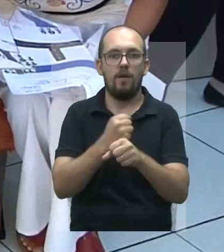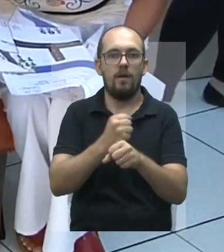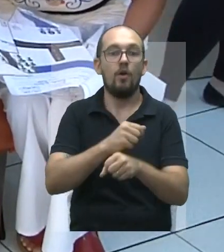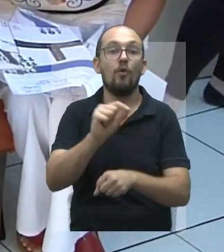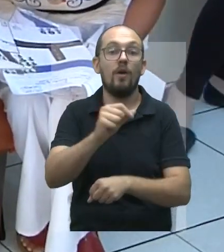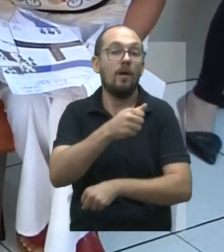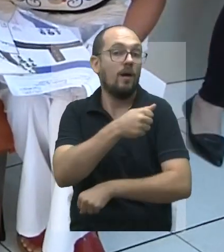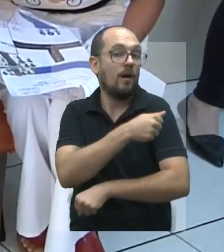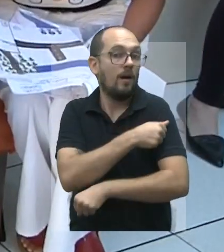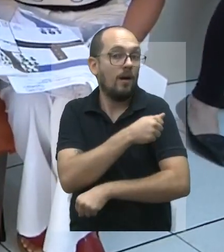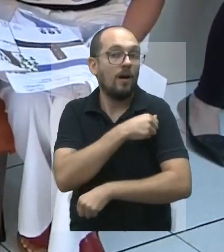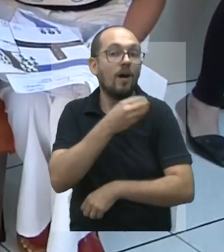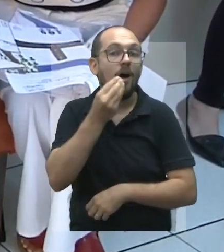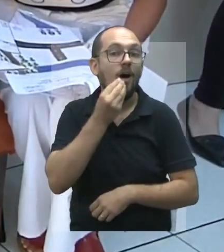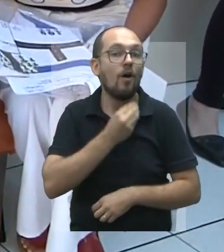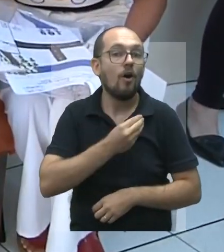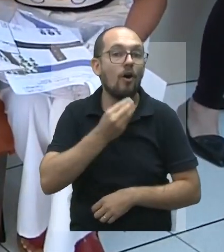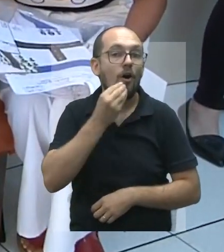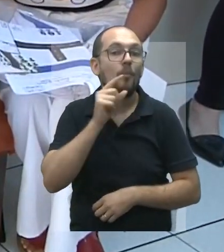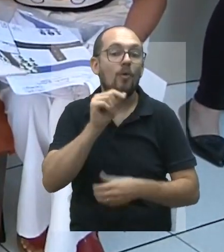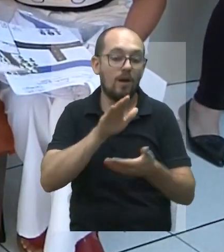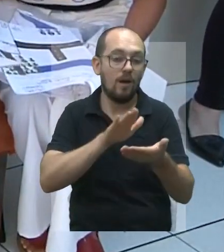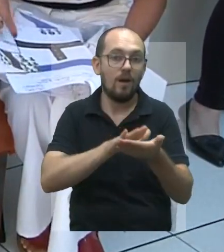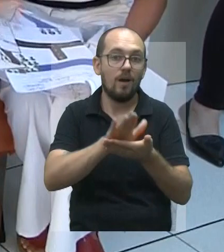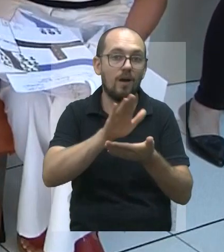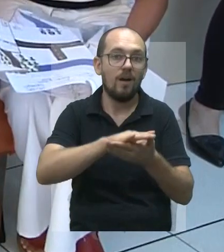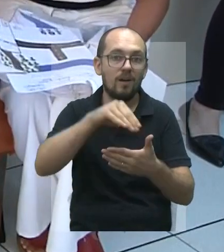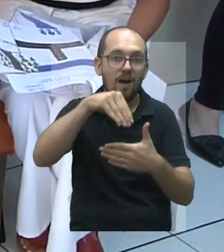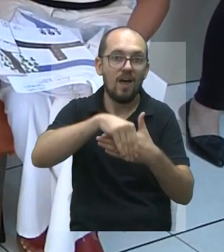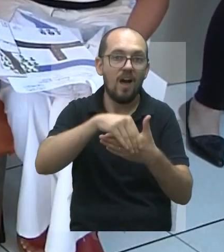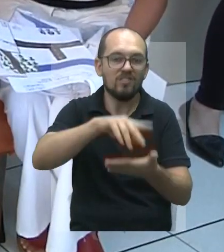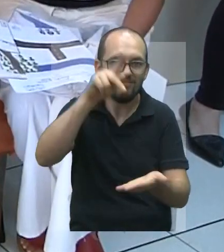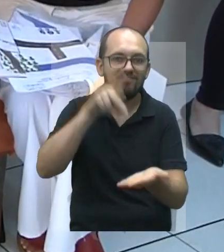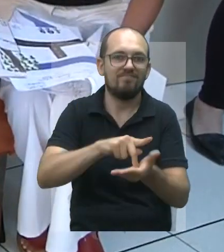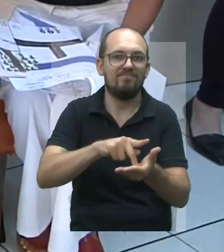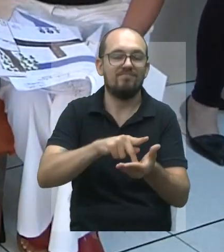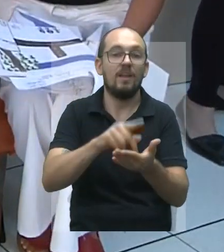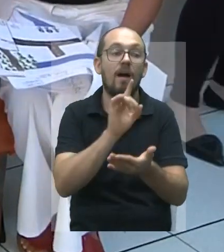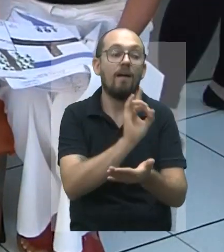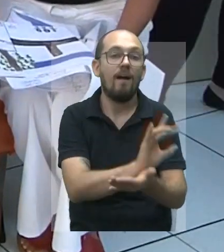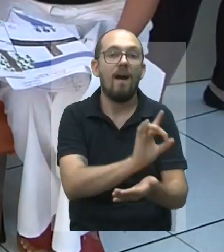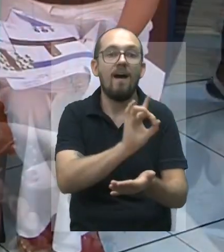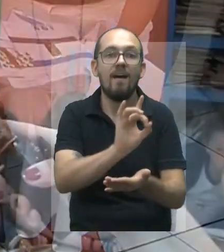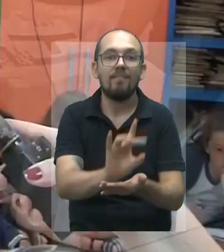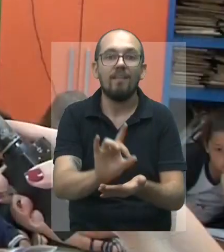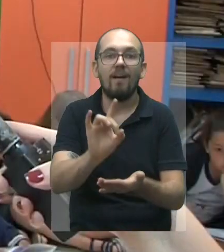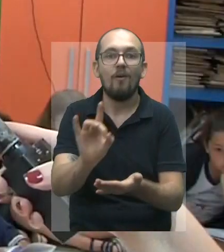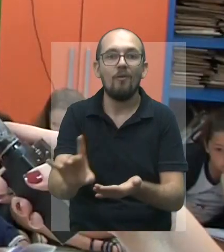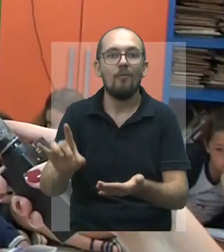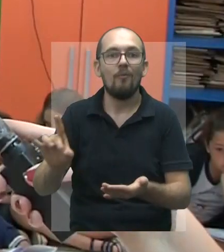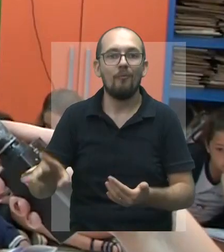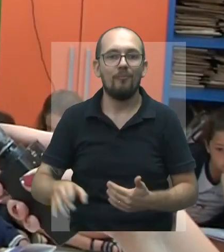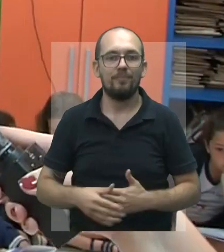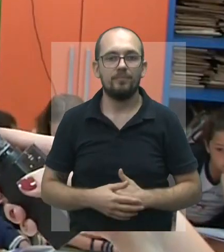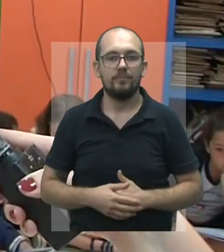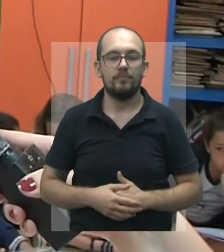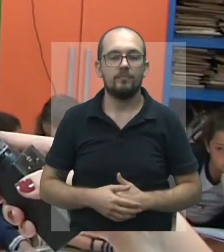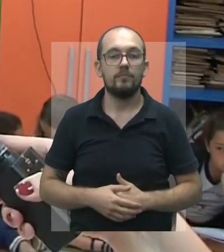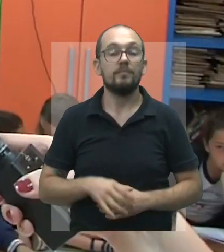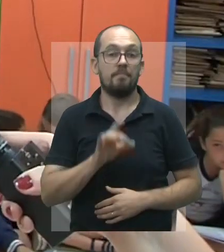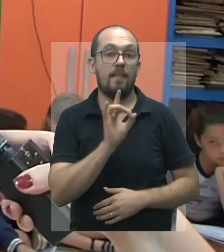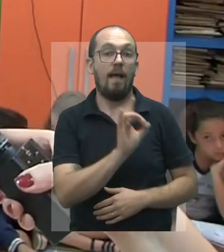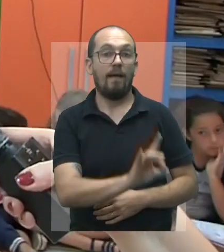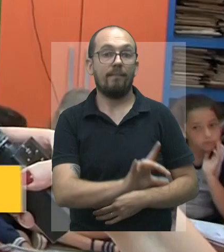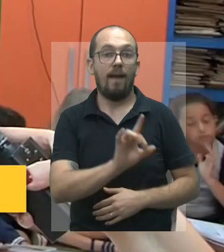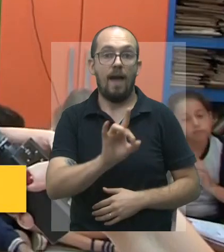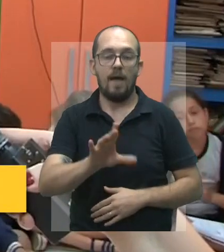alunos tiveram a oportunidade de publicar livros individuais, um para cada autor. Cada criança produziu